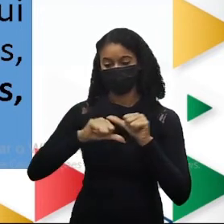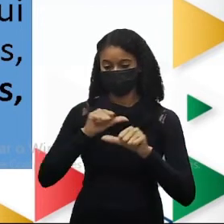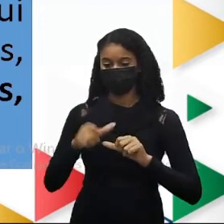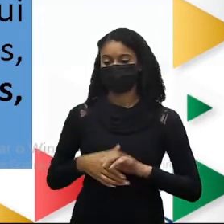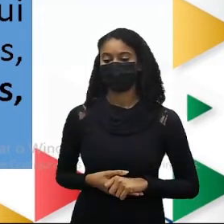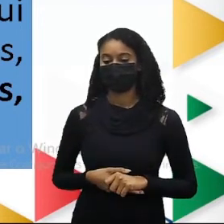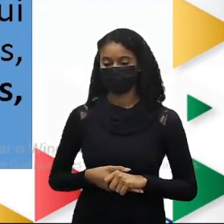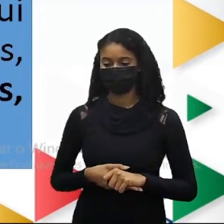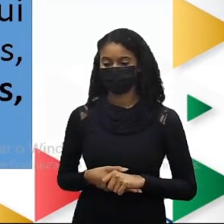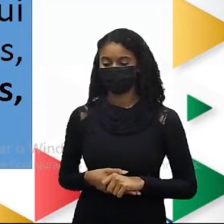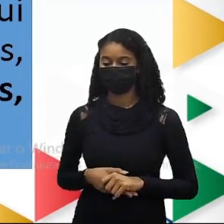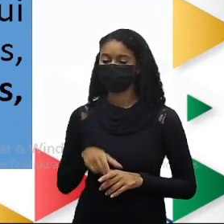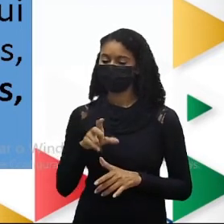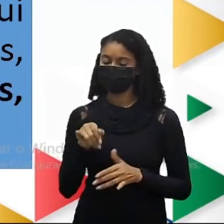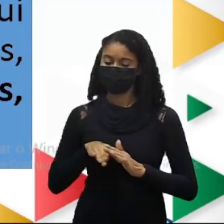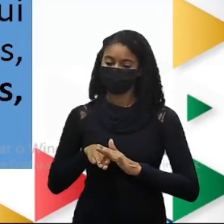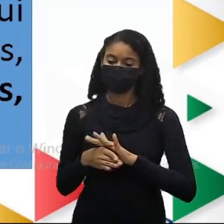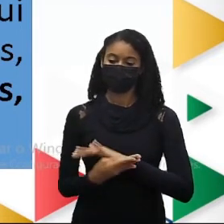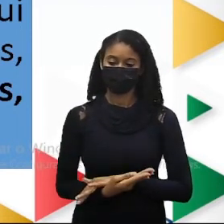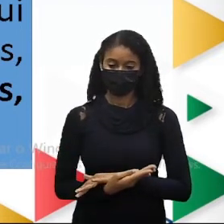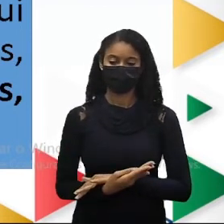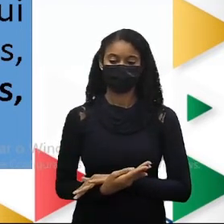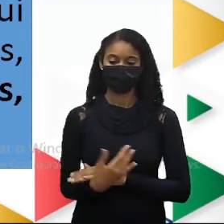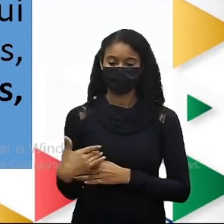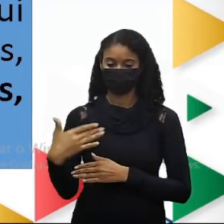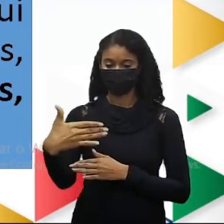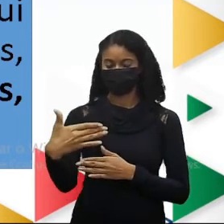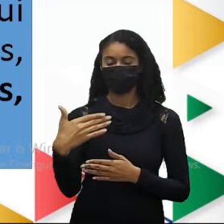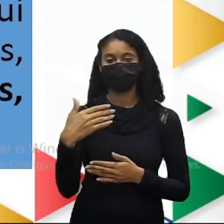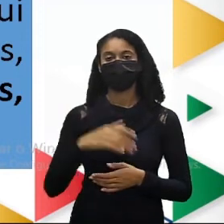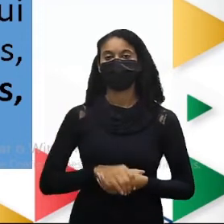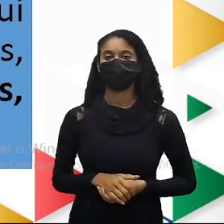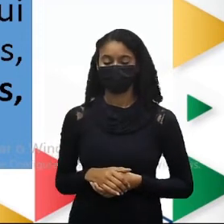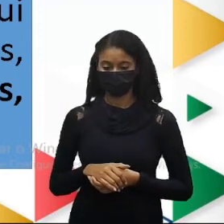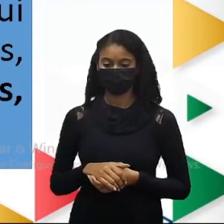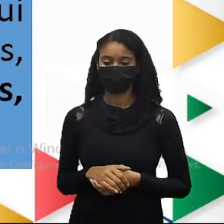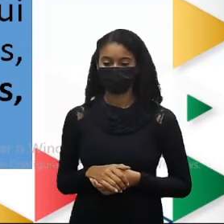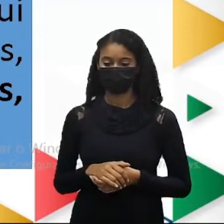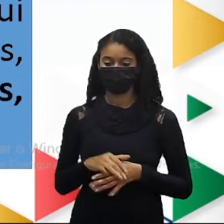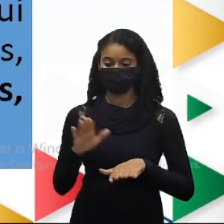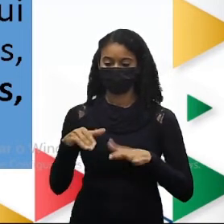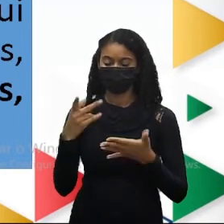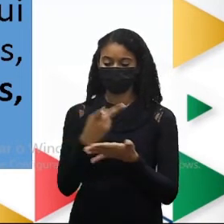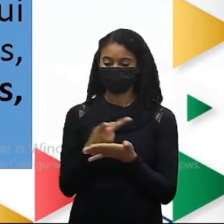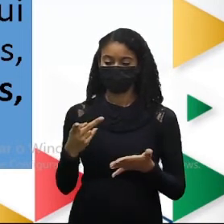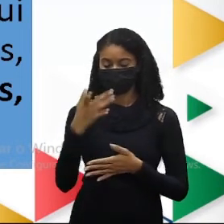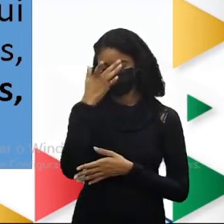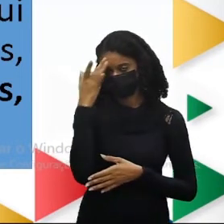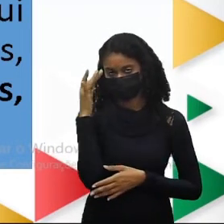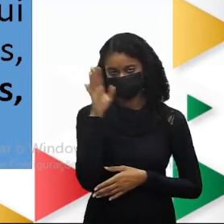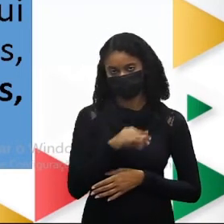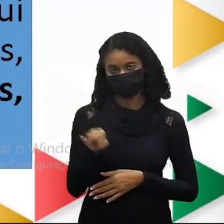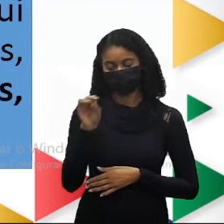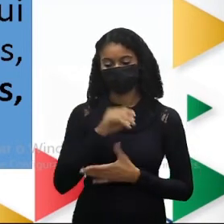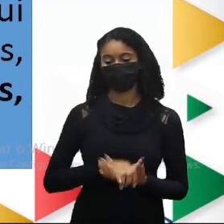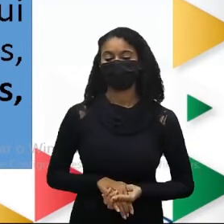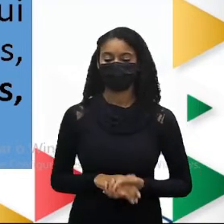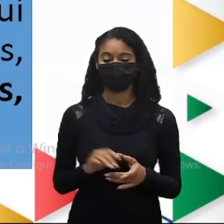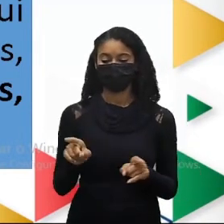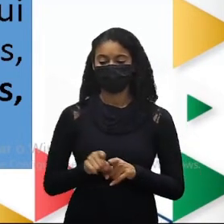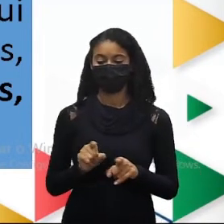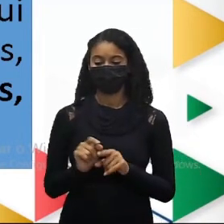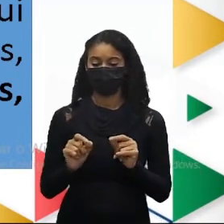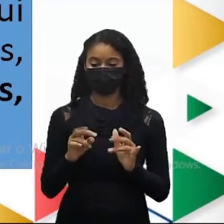mutável e vai se adaptando ao longo do tempo, de acordo com as ações dos falantes. Além